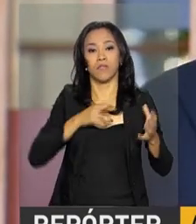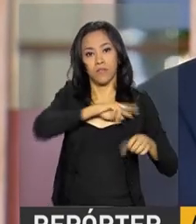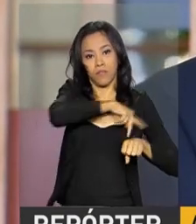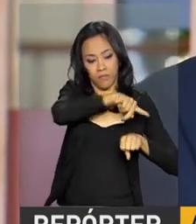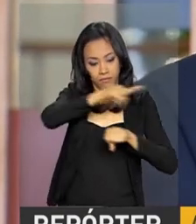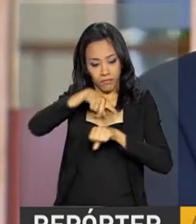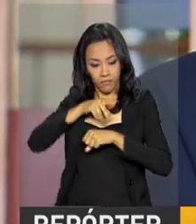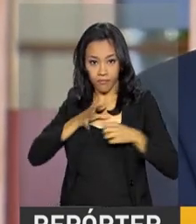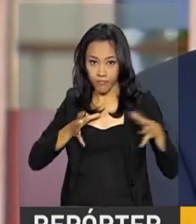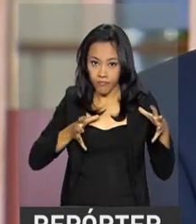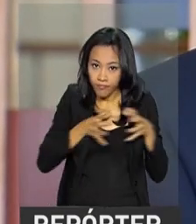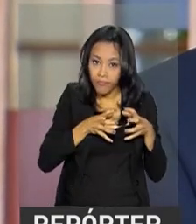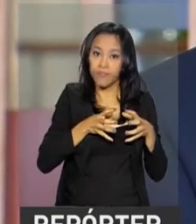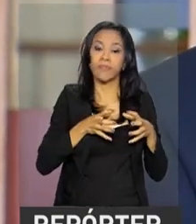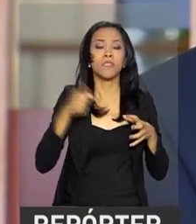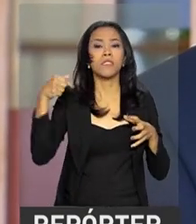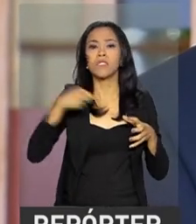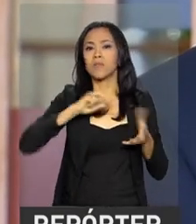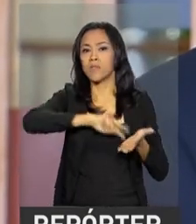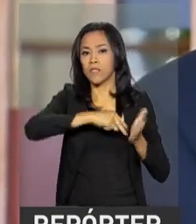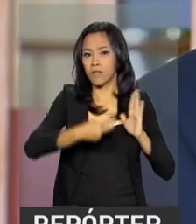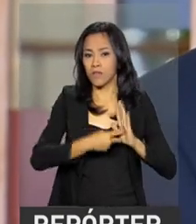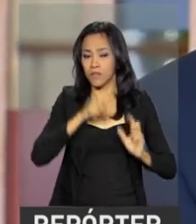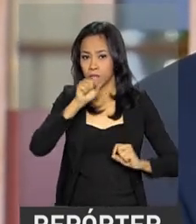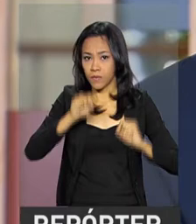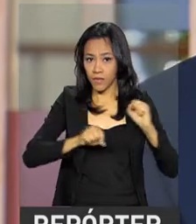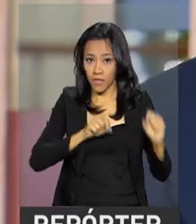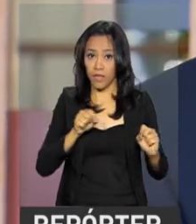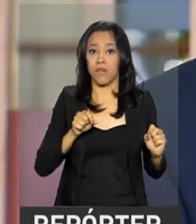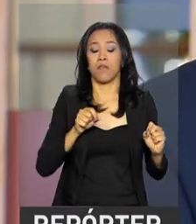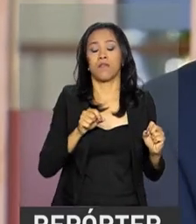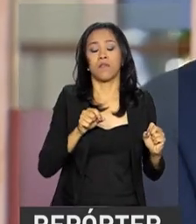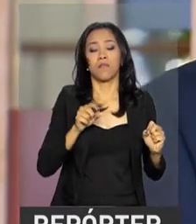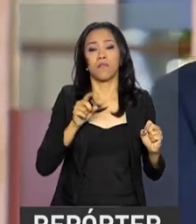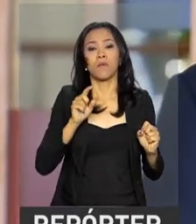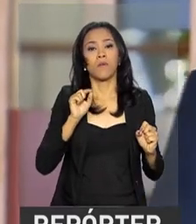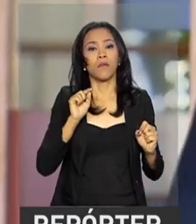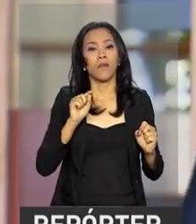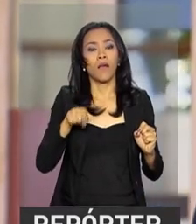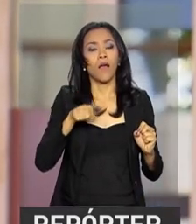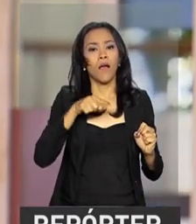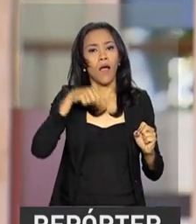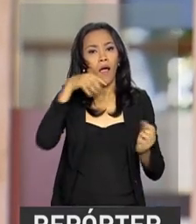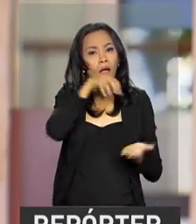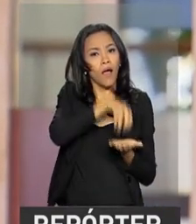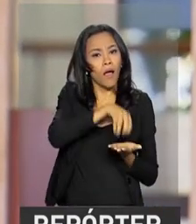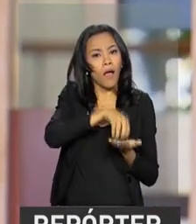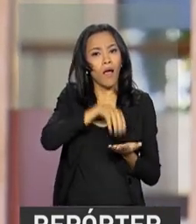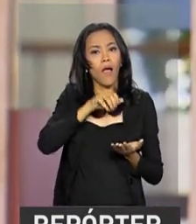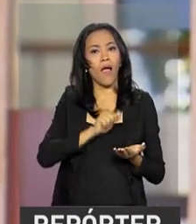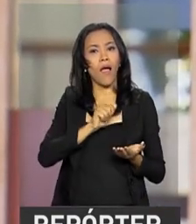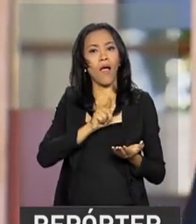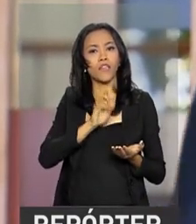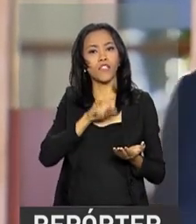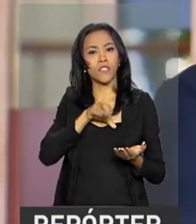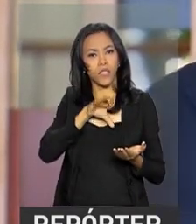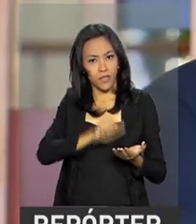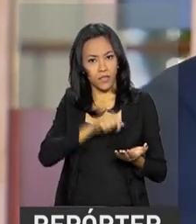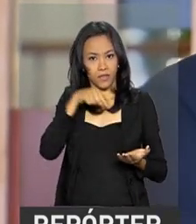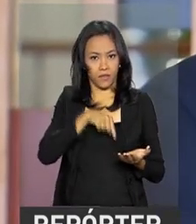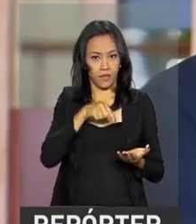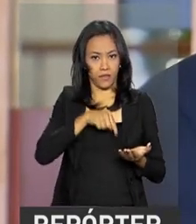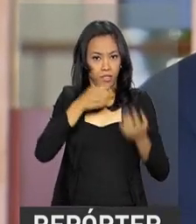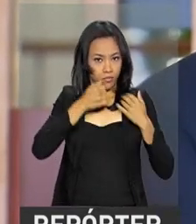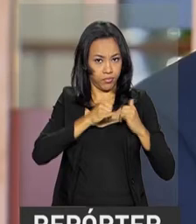se isso significa o reconhecimento por parte da agência internacional de energia